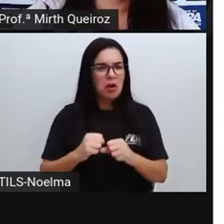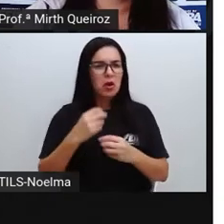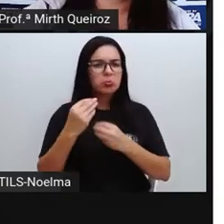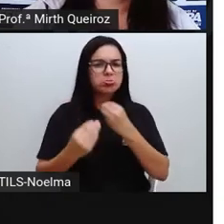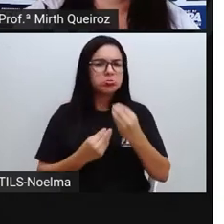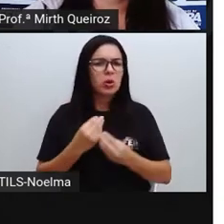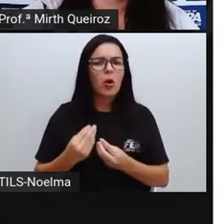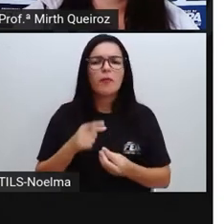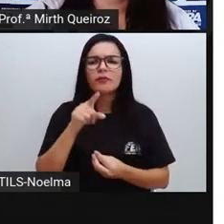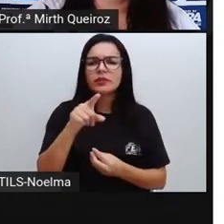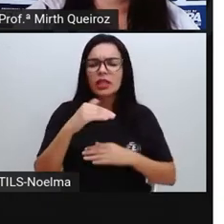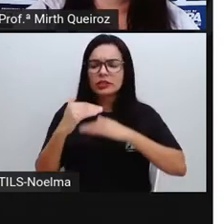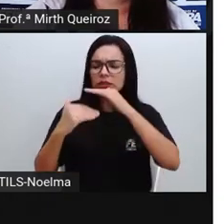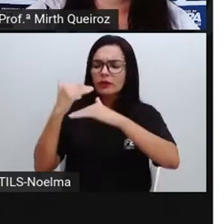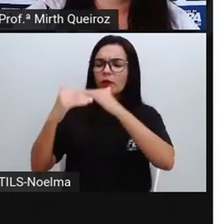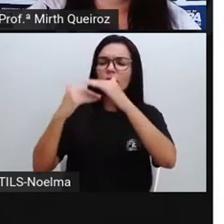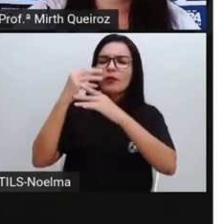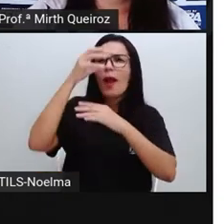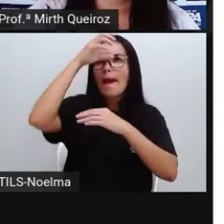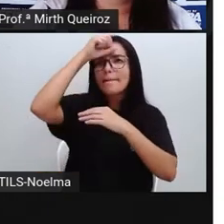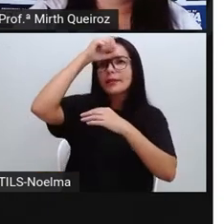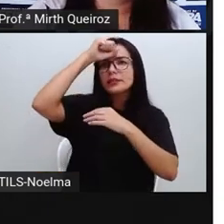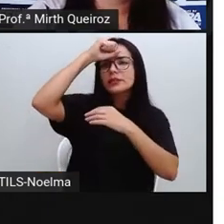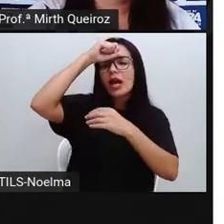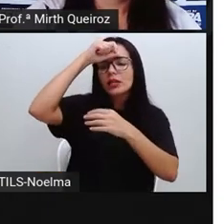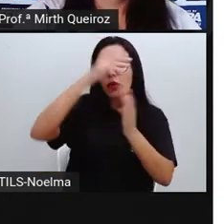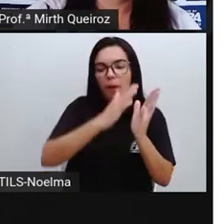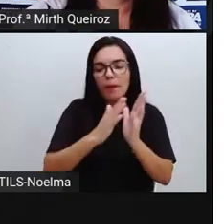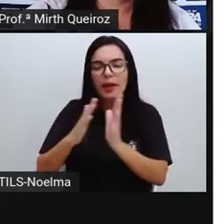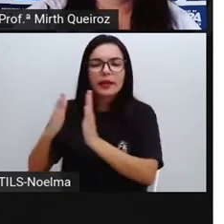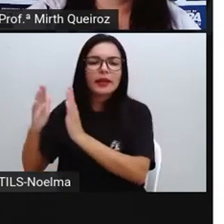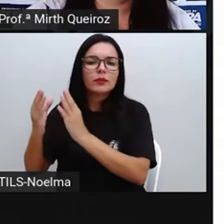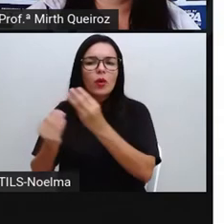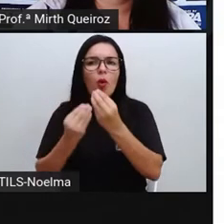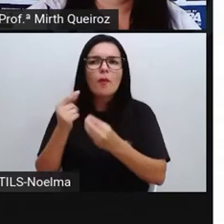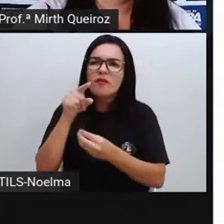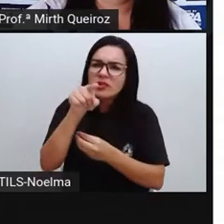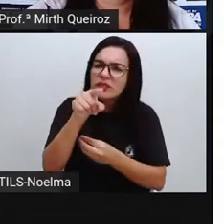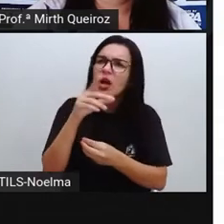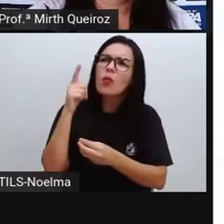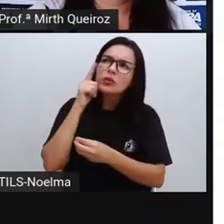como foi o seu desenvolvimento em relação à aprendizagem durante esse período? Vocês